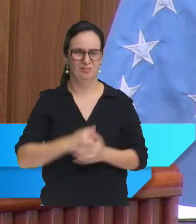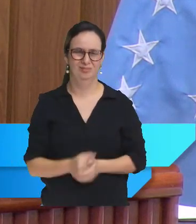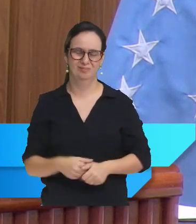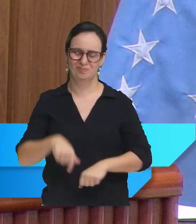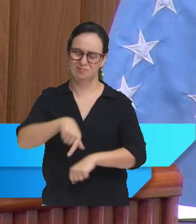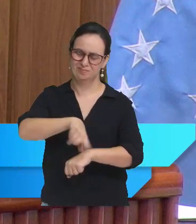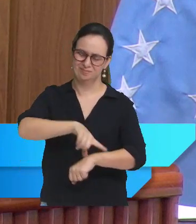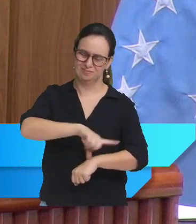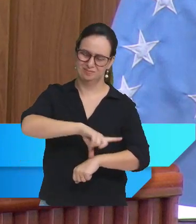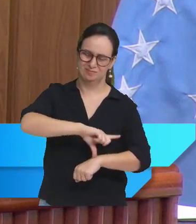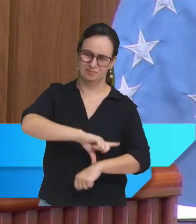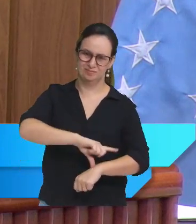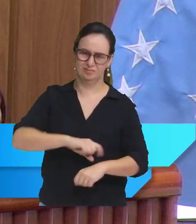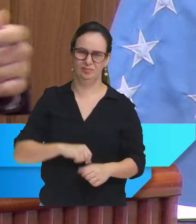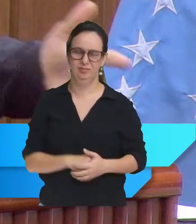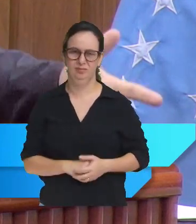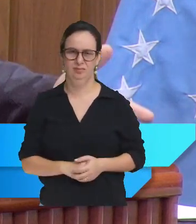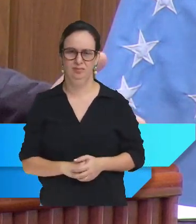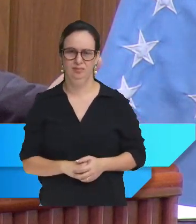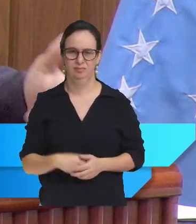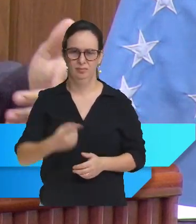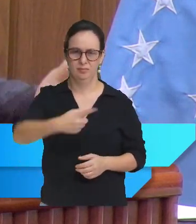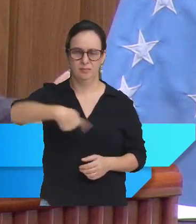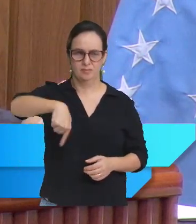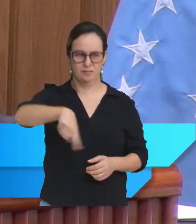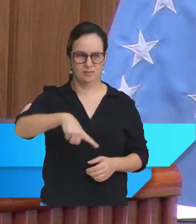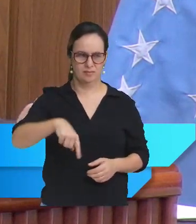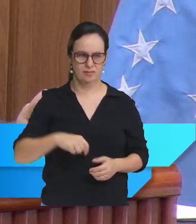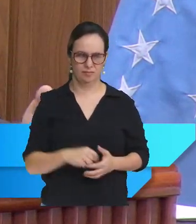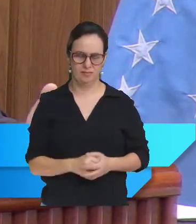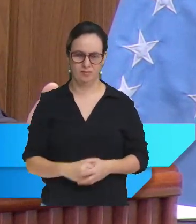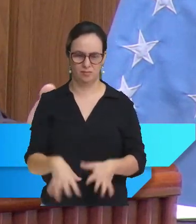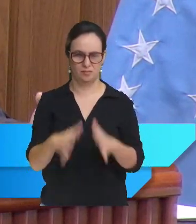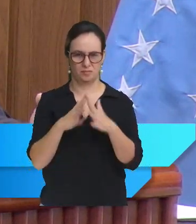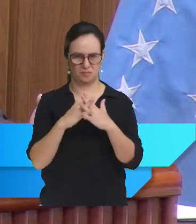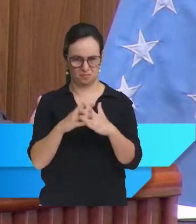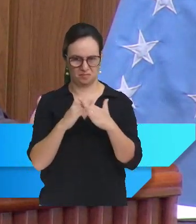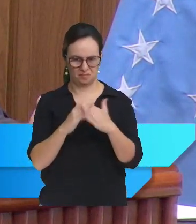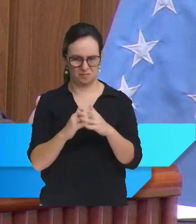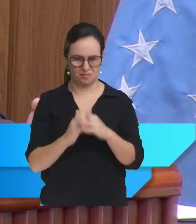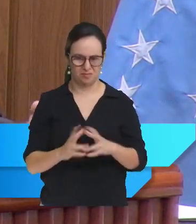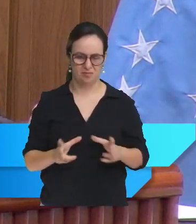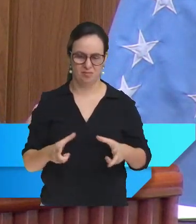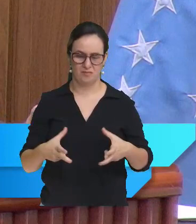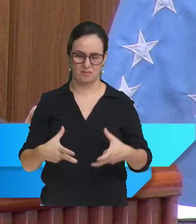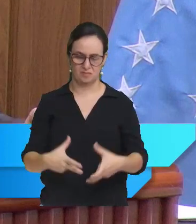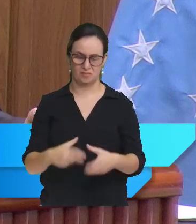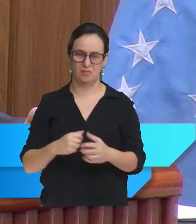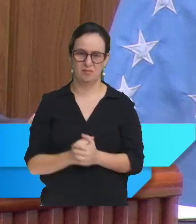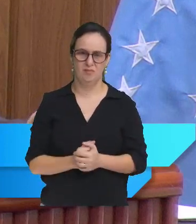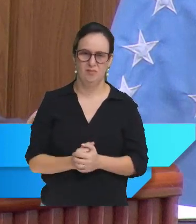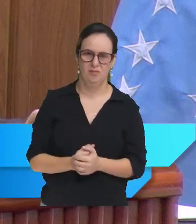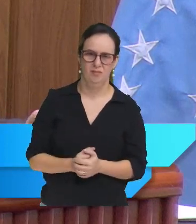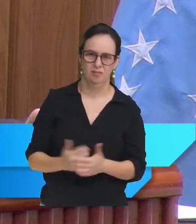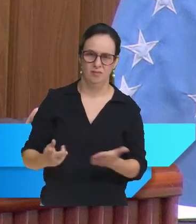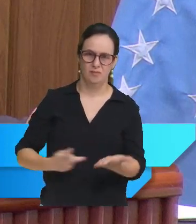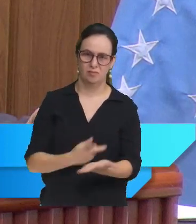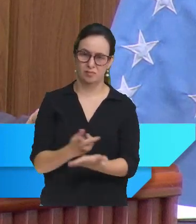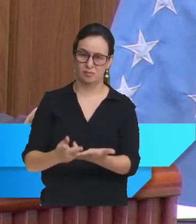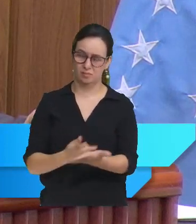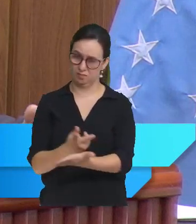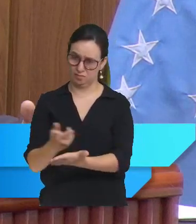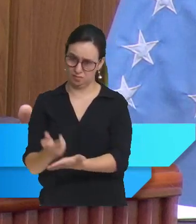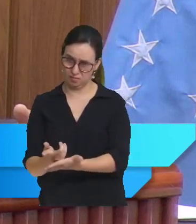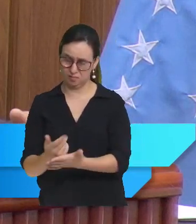E aí, em meio a todo esse imbróglio, a Câmara foi tomando um protagonismo, fazendo as convocações necessárias para a Marina explicar